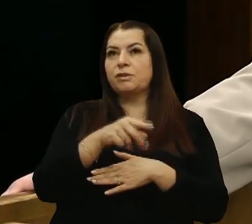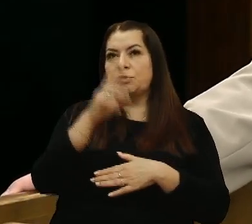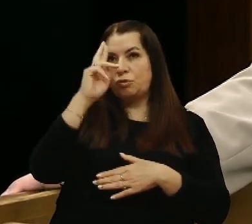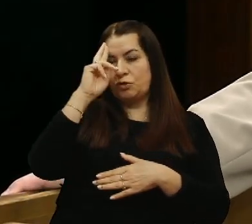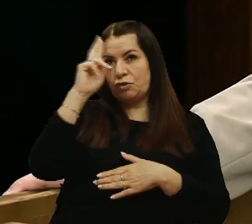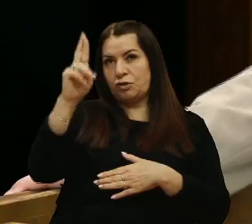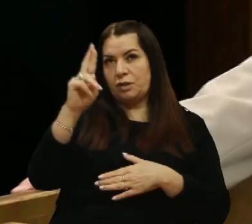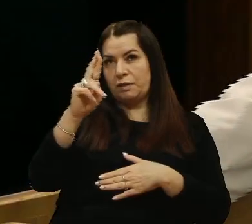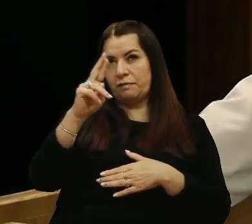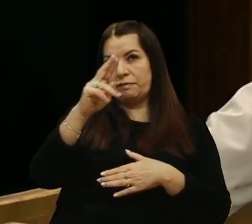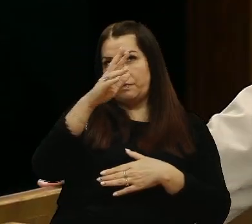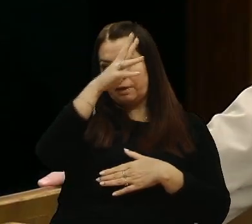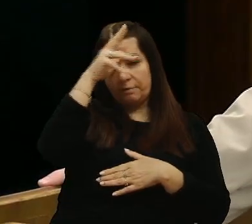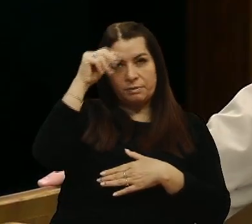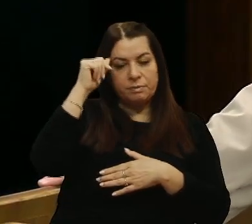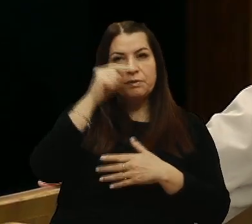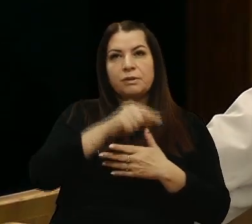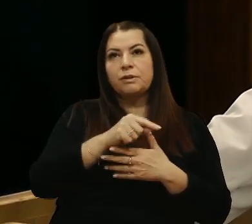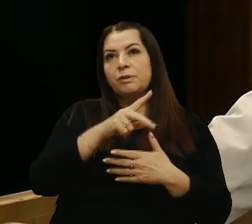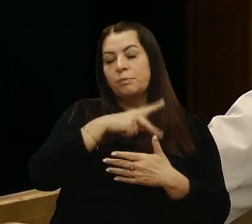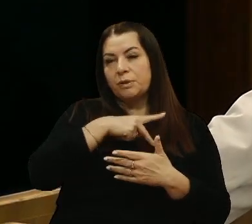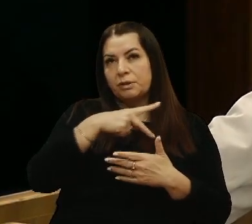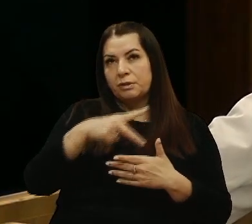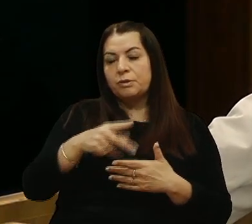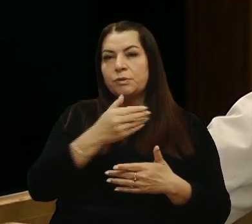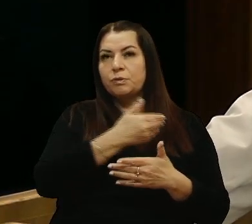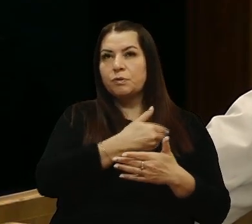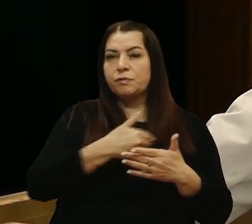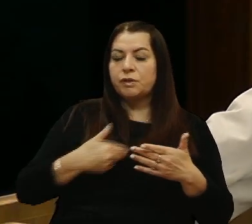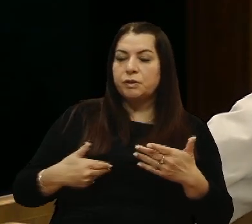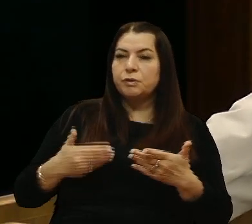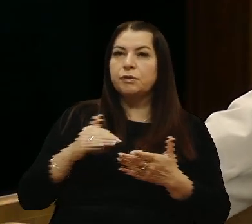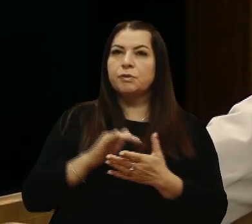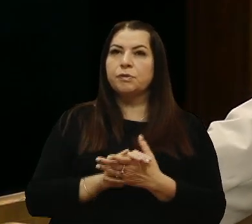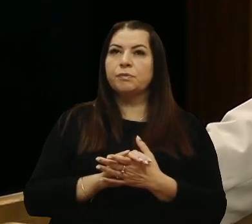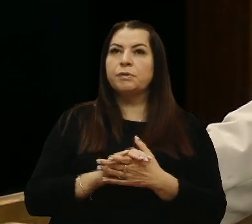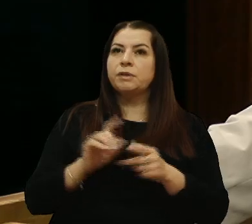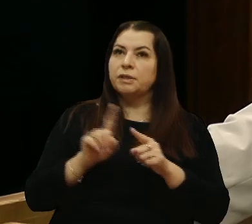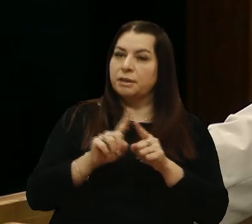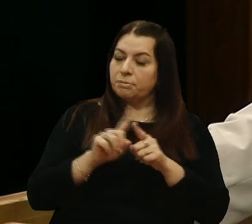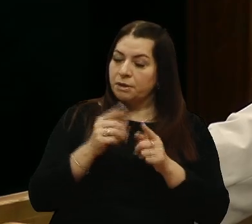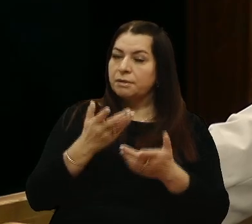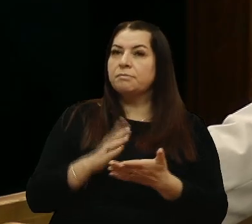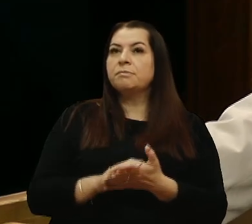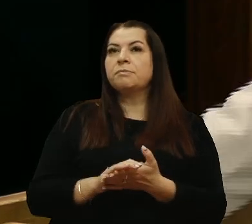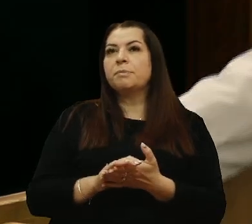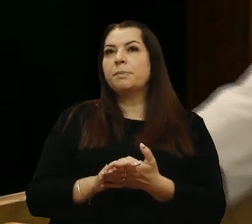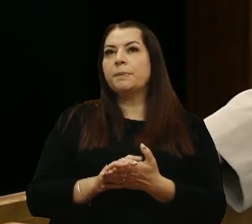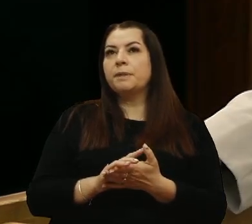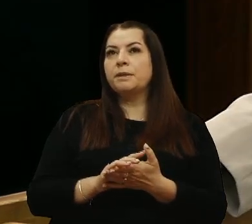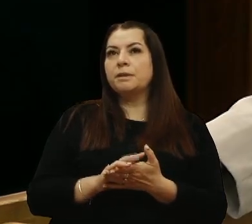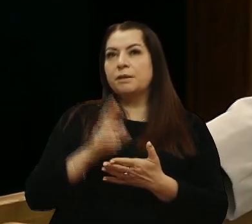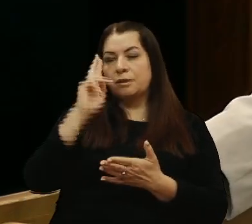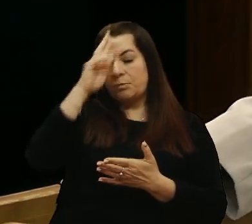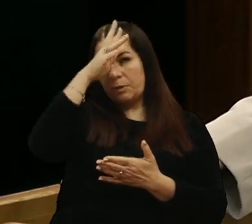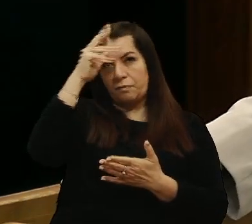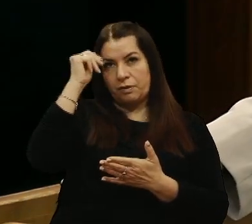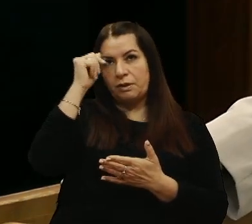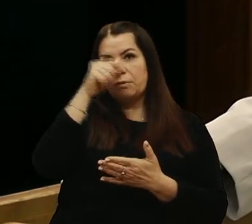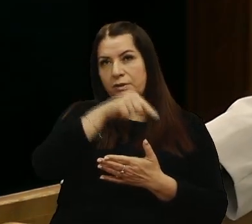Executivo, e aqui o presidente, o governador de Estado, também tem privilégio o nosso prefeito